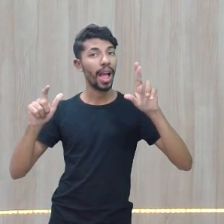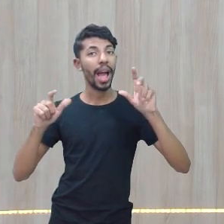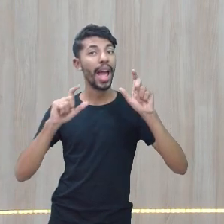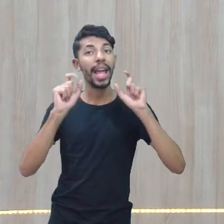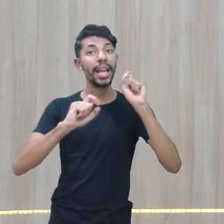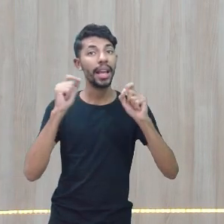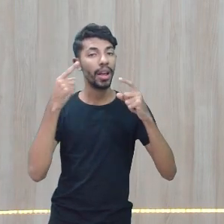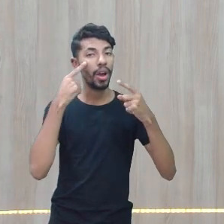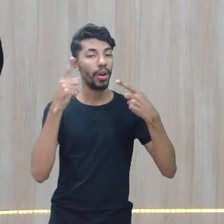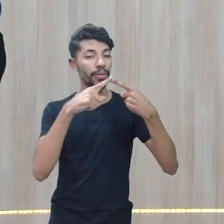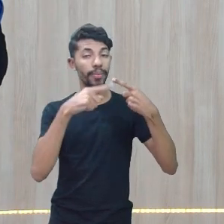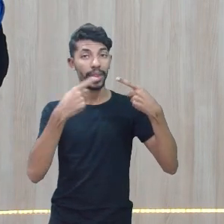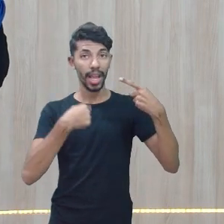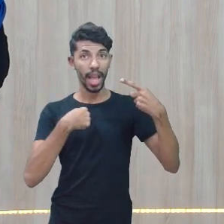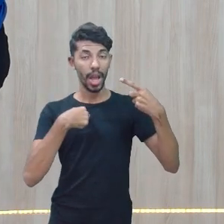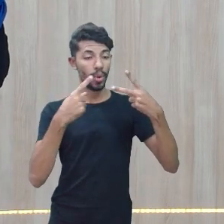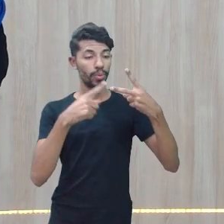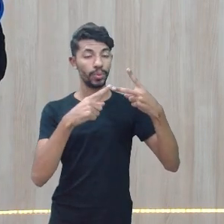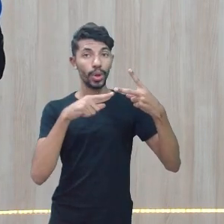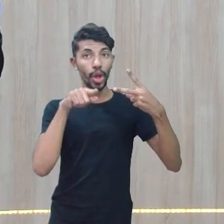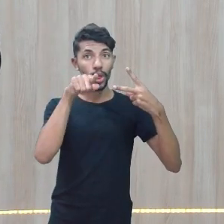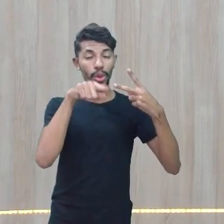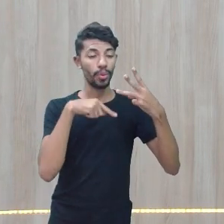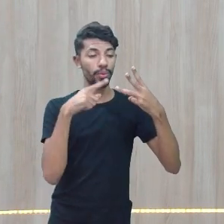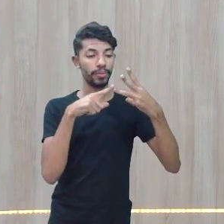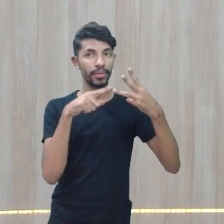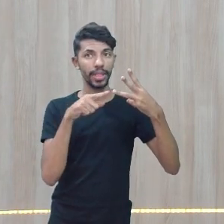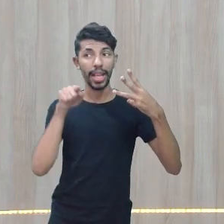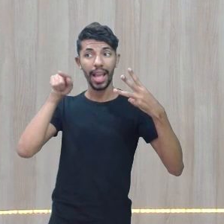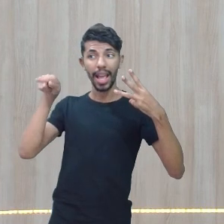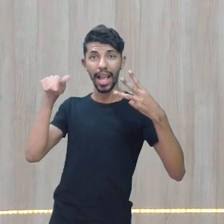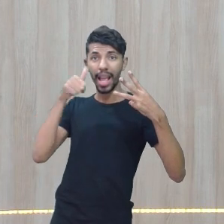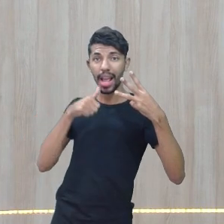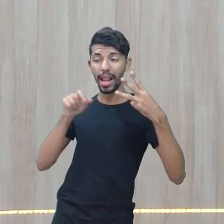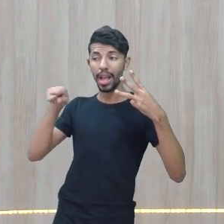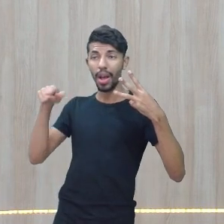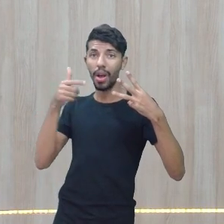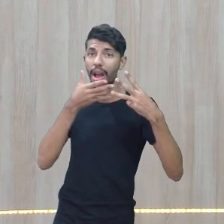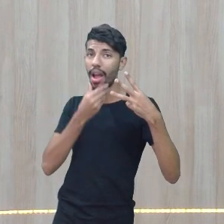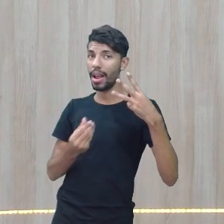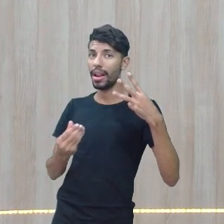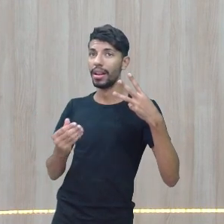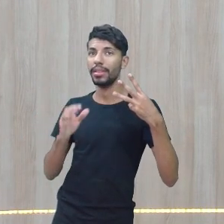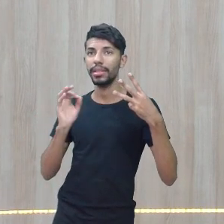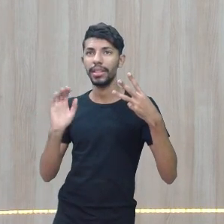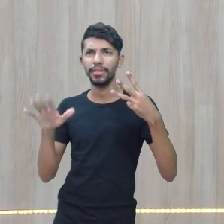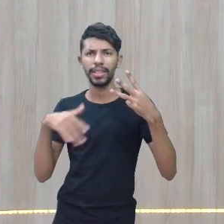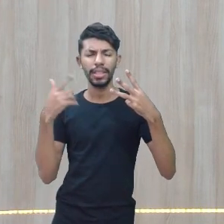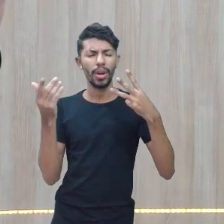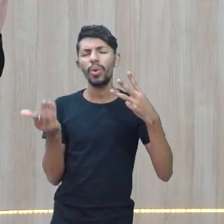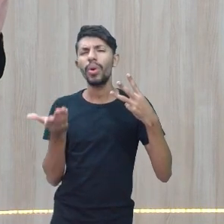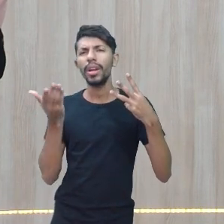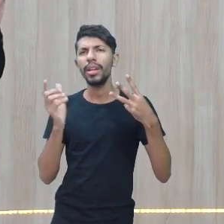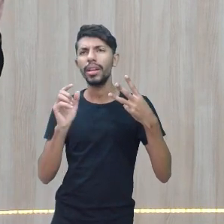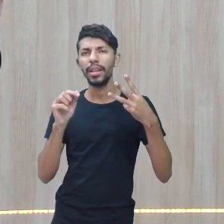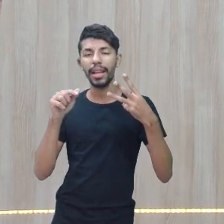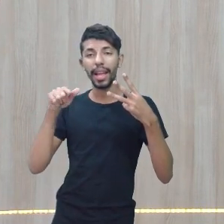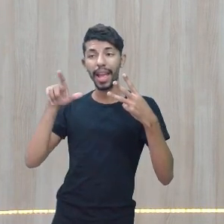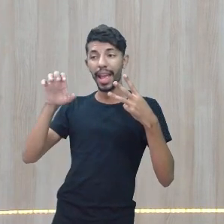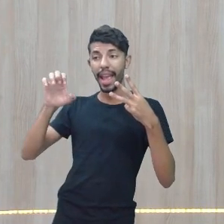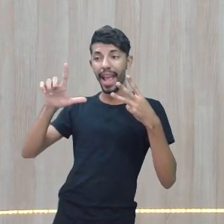é tu e a terceira é ele ou ela. Ela sumia na multidão. Ela quem?